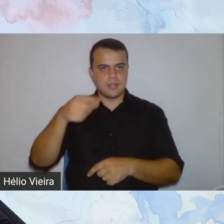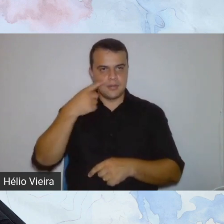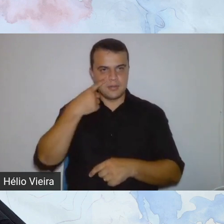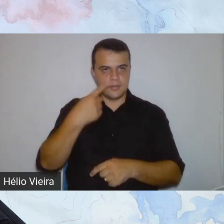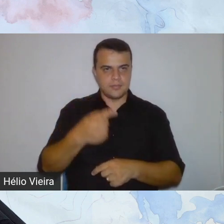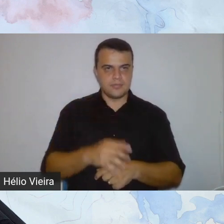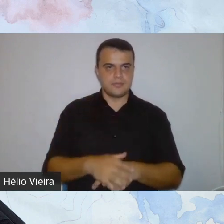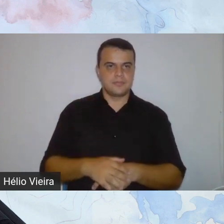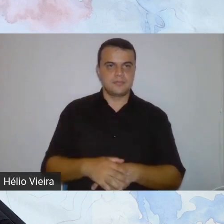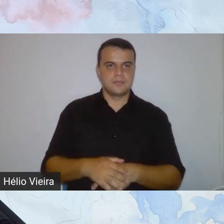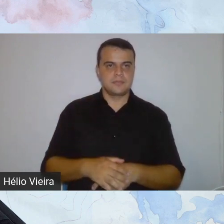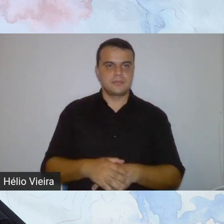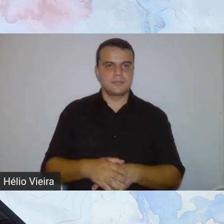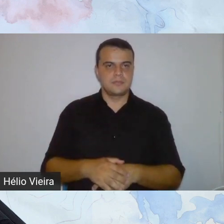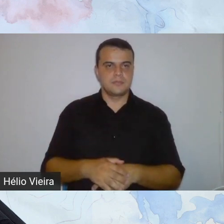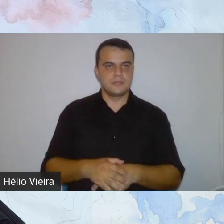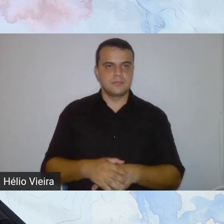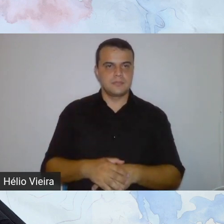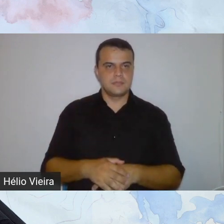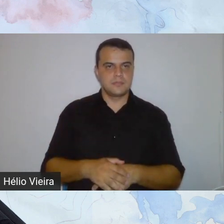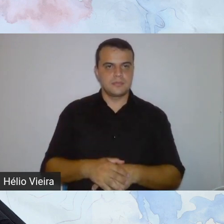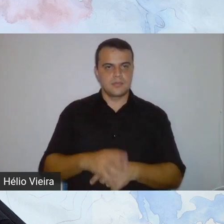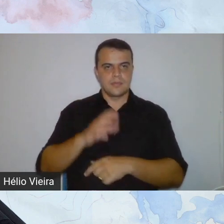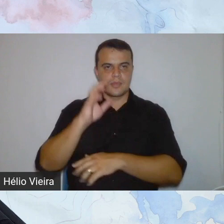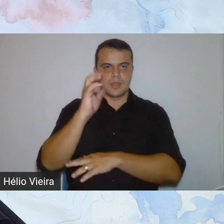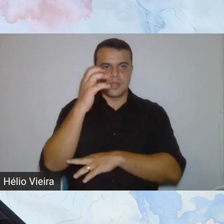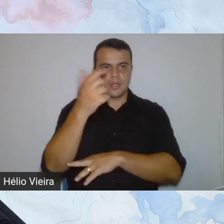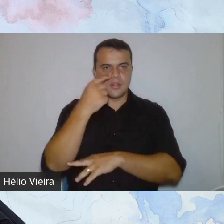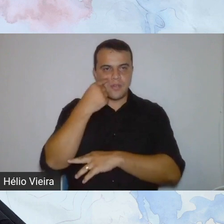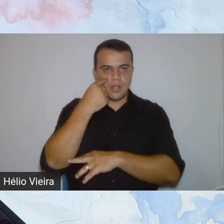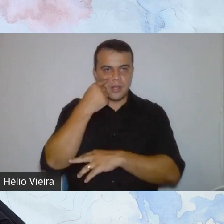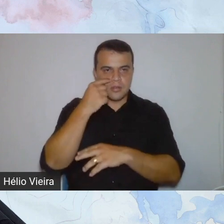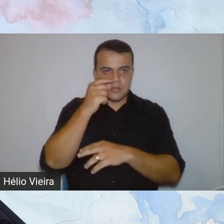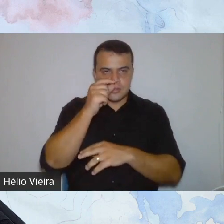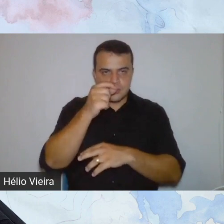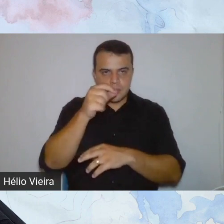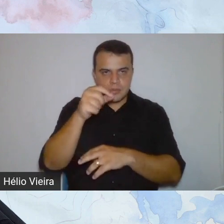Ó. Dá pra ver que as gotinhas, ó.